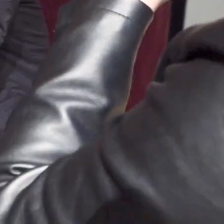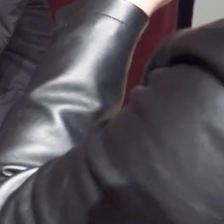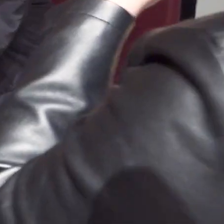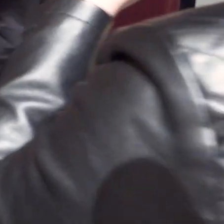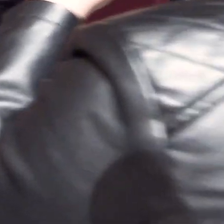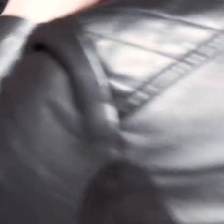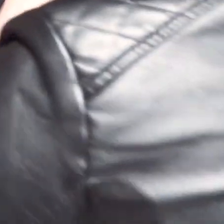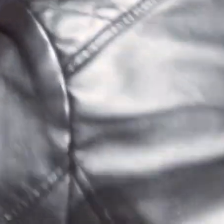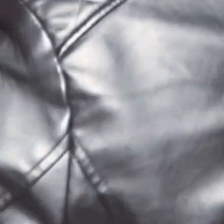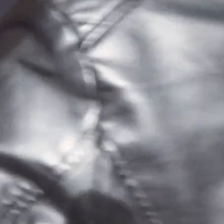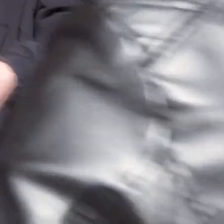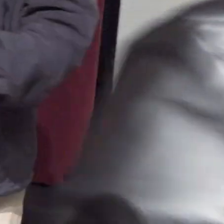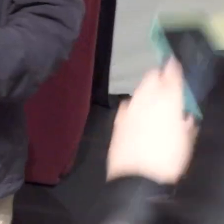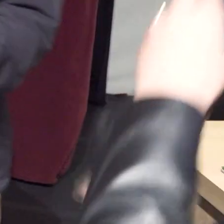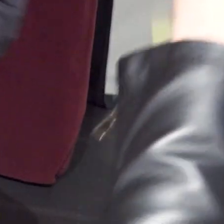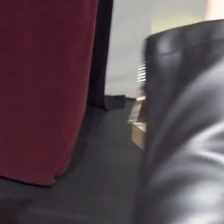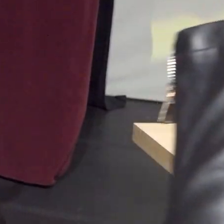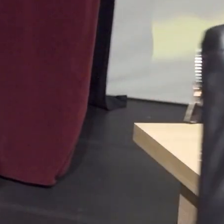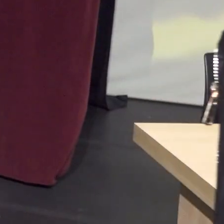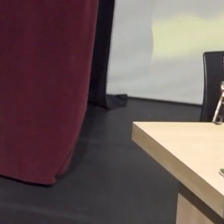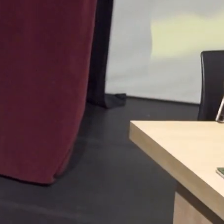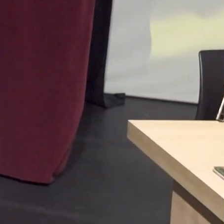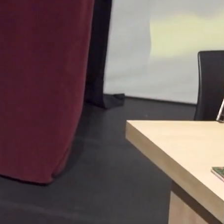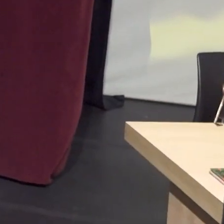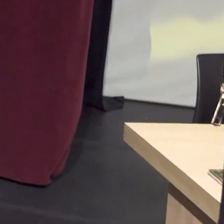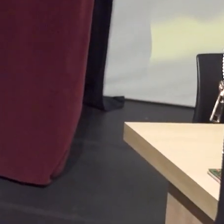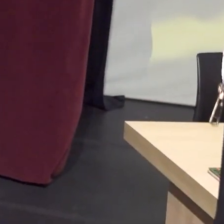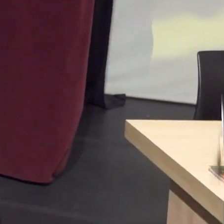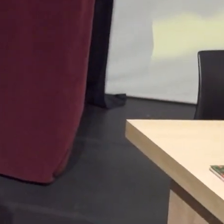livro, abraça pessoas da plateia,